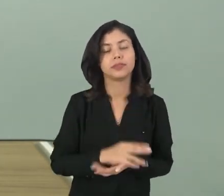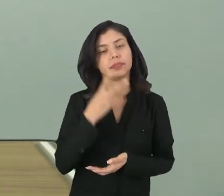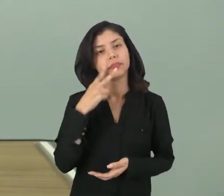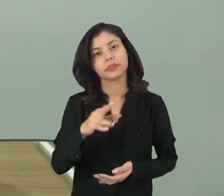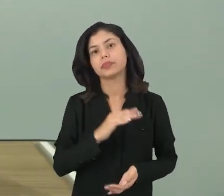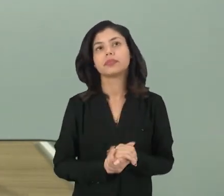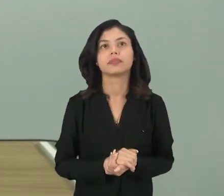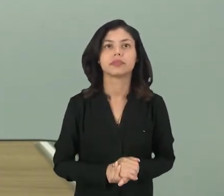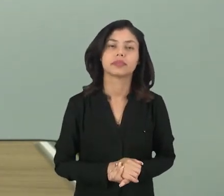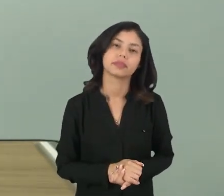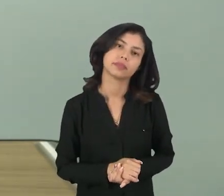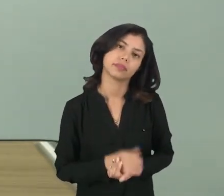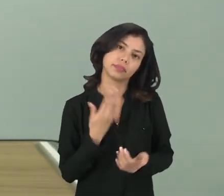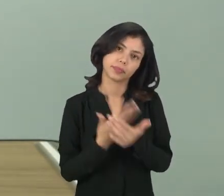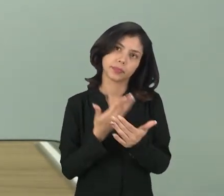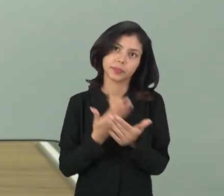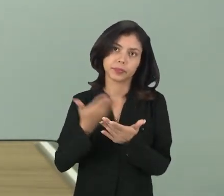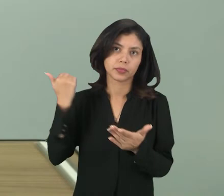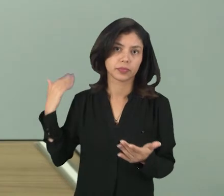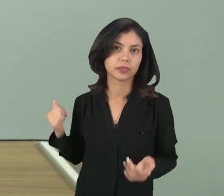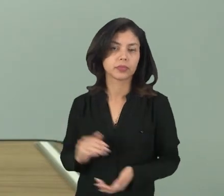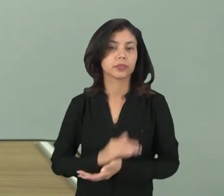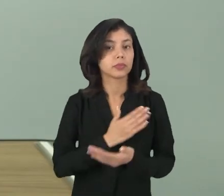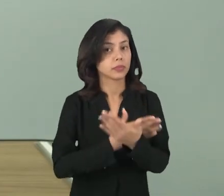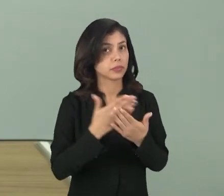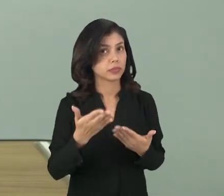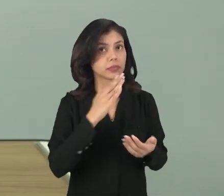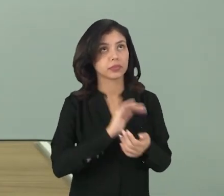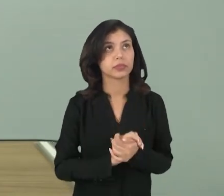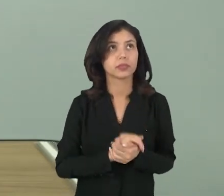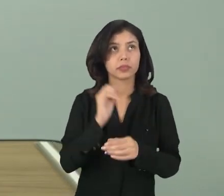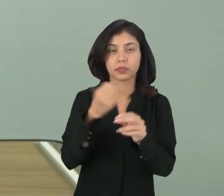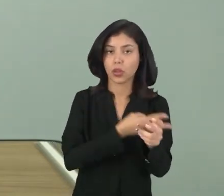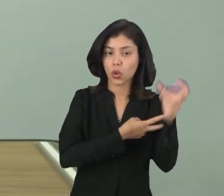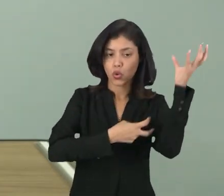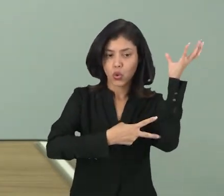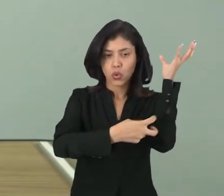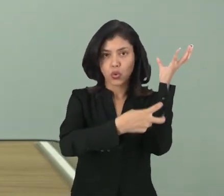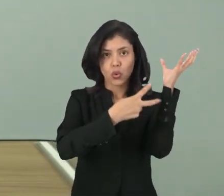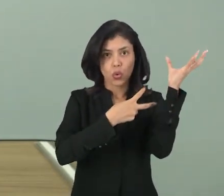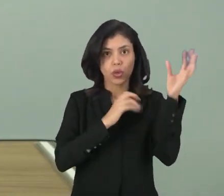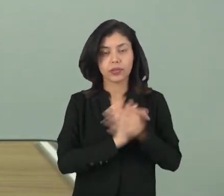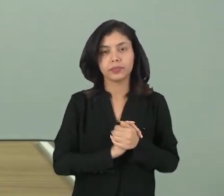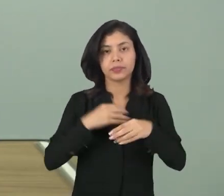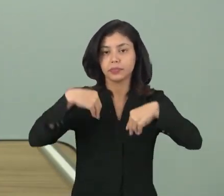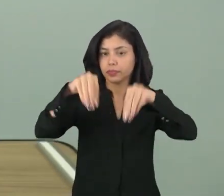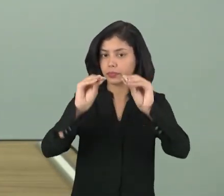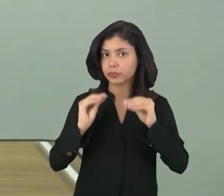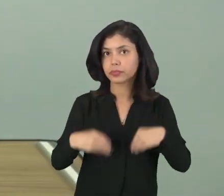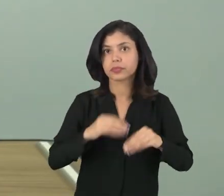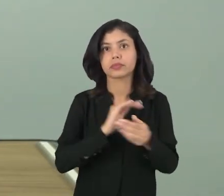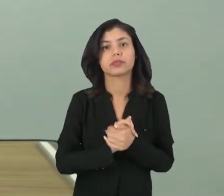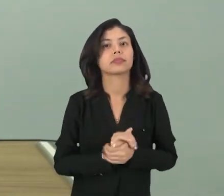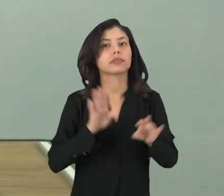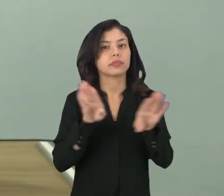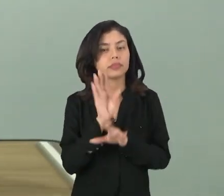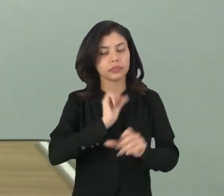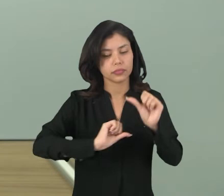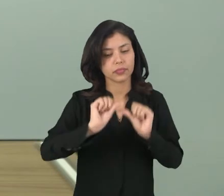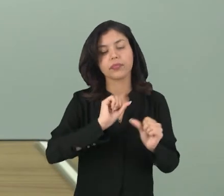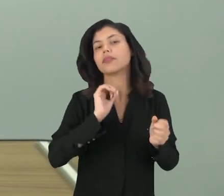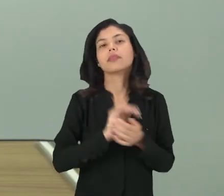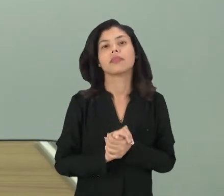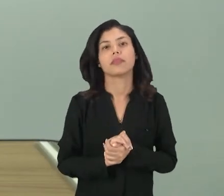nós vimos em aulas anteriores, e eles começam a fazer essa extração, a fazer a exportação desse líquido, a transformação,